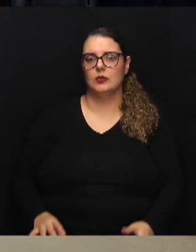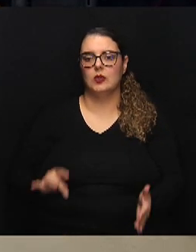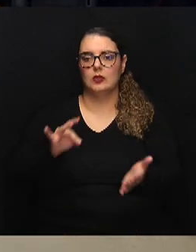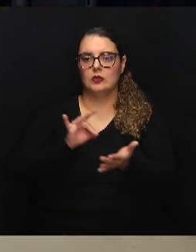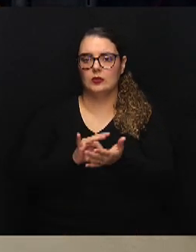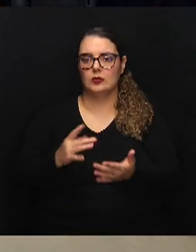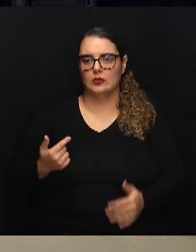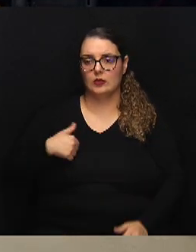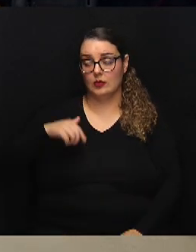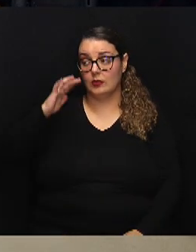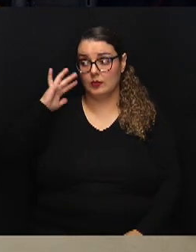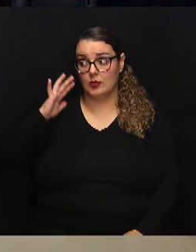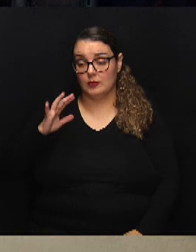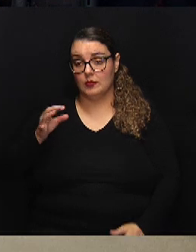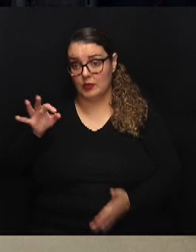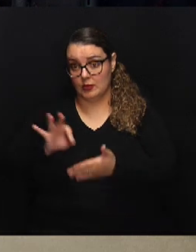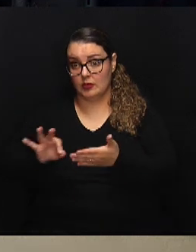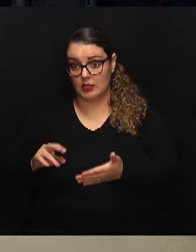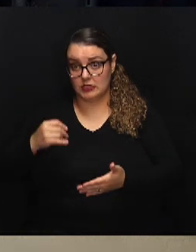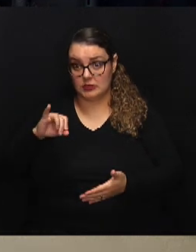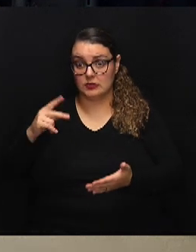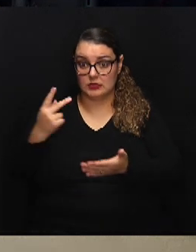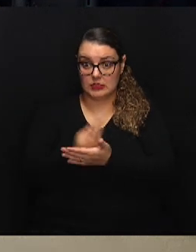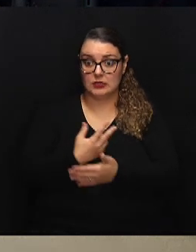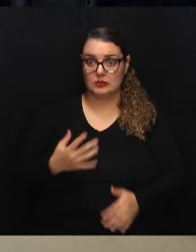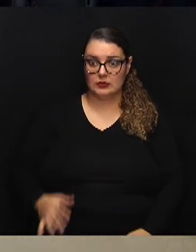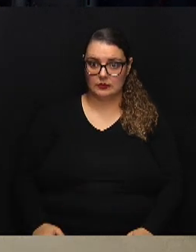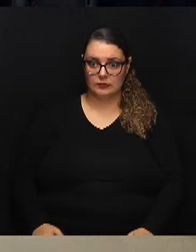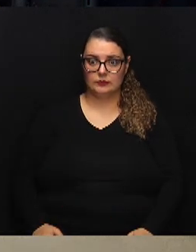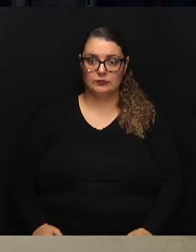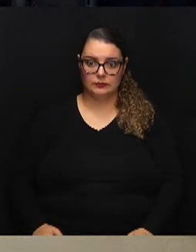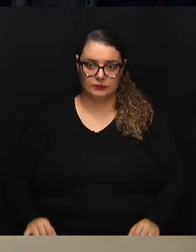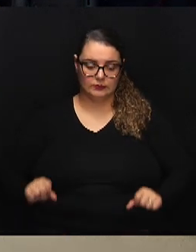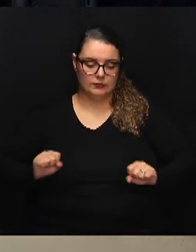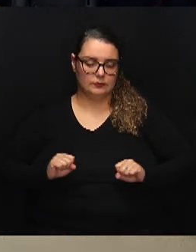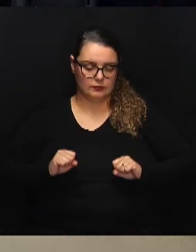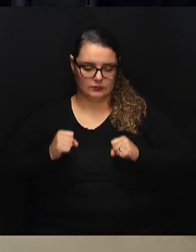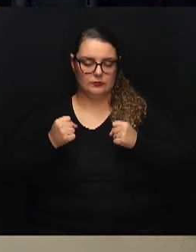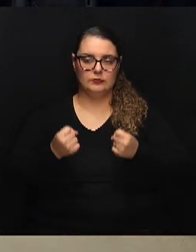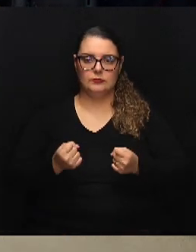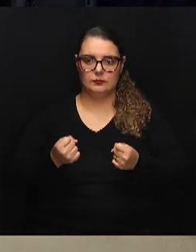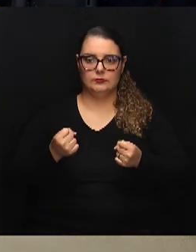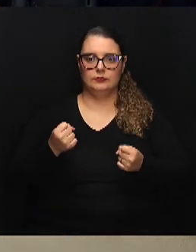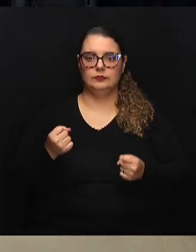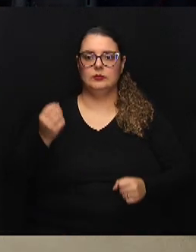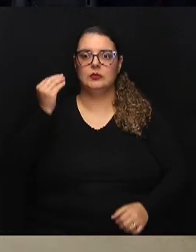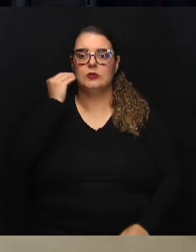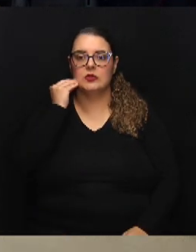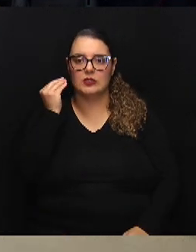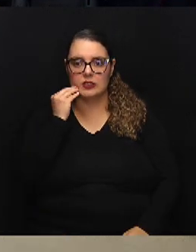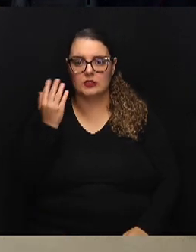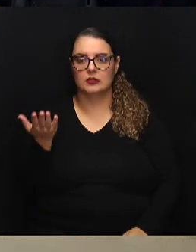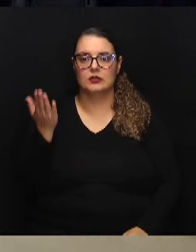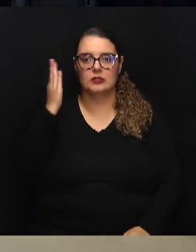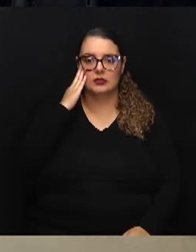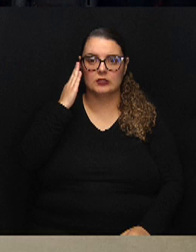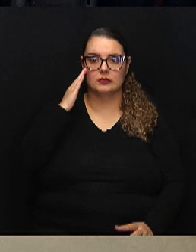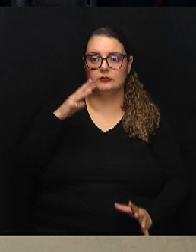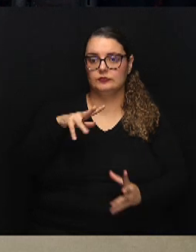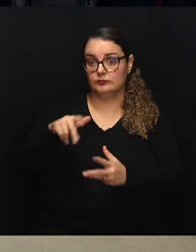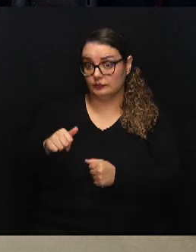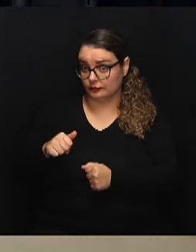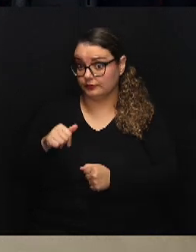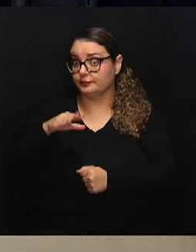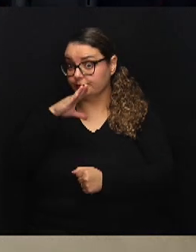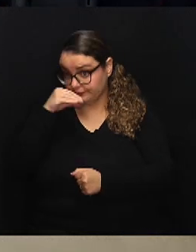eu penso, me corrija se eu estiver errada, a gente tem que fazer um esforço para tentar entrar e entender um pouquinho esse mundo dos adolescentes